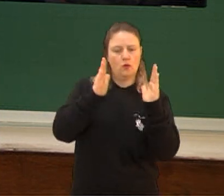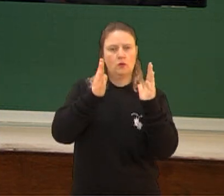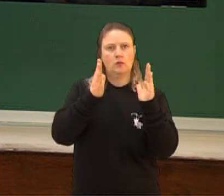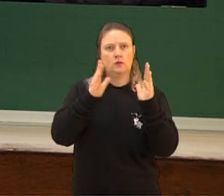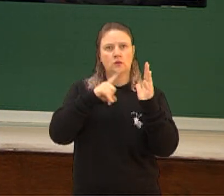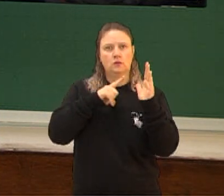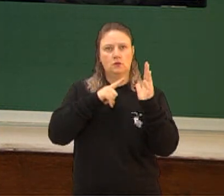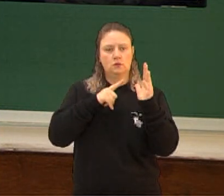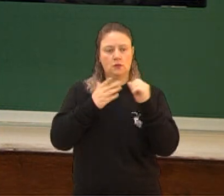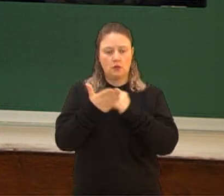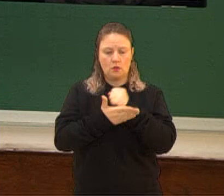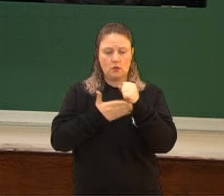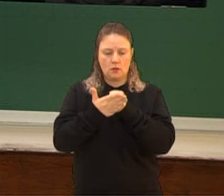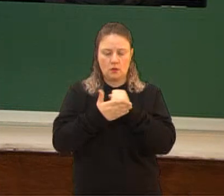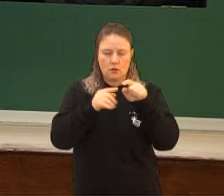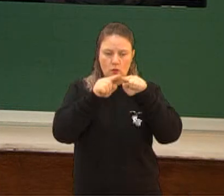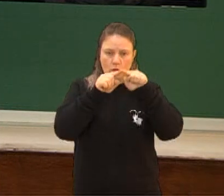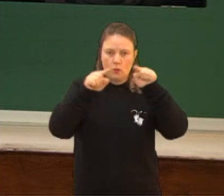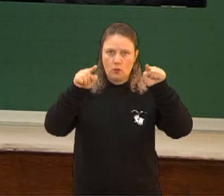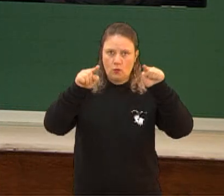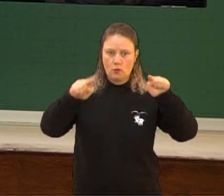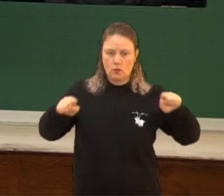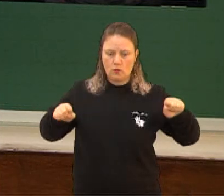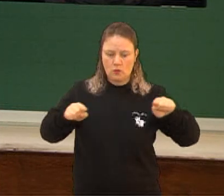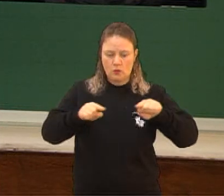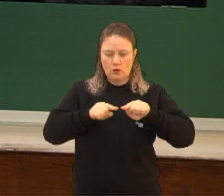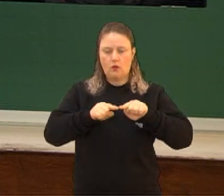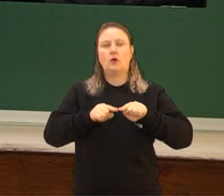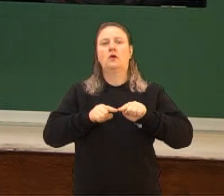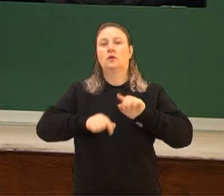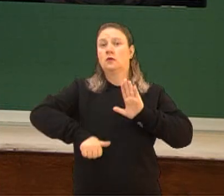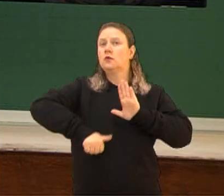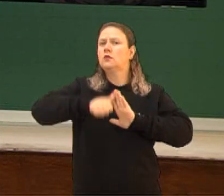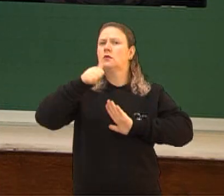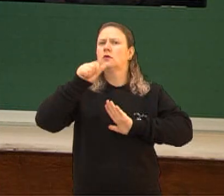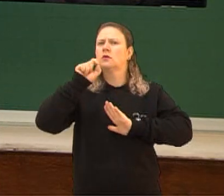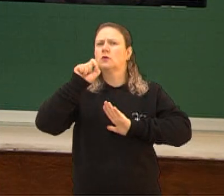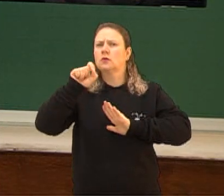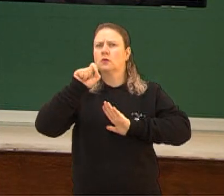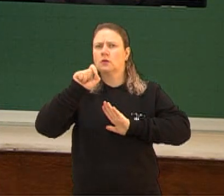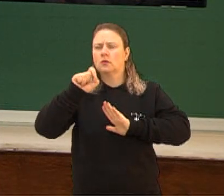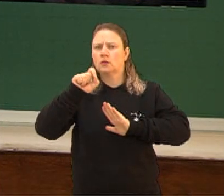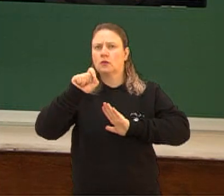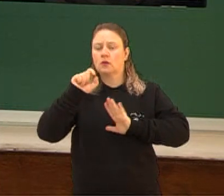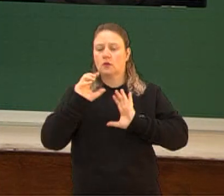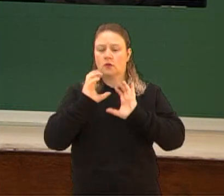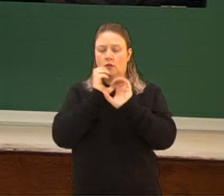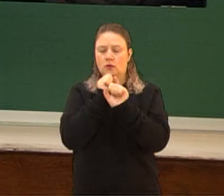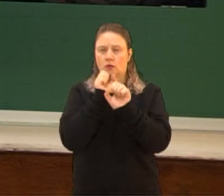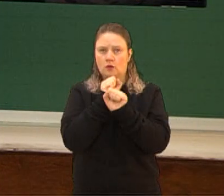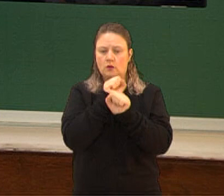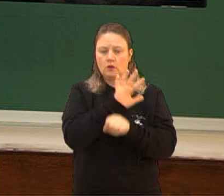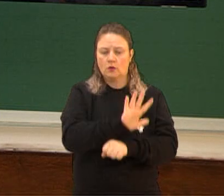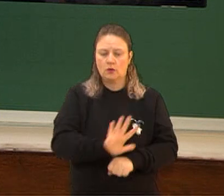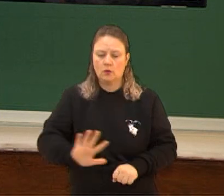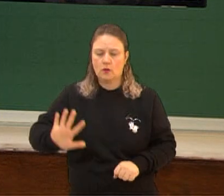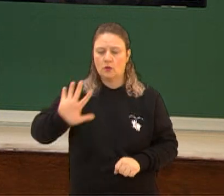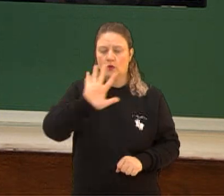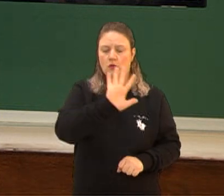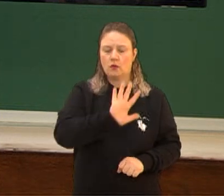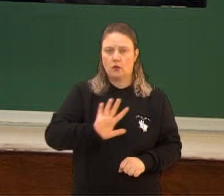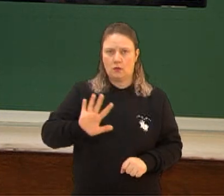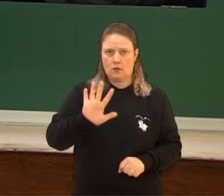base que é um trapézio. Então, a primeira coisa que nós vamos fazer aqui é calcular a área do